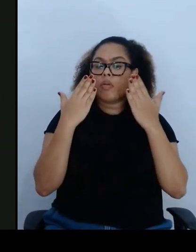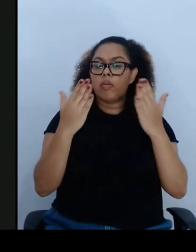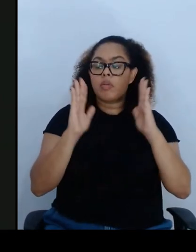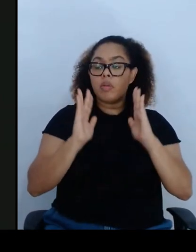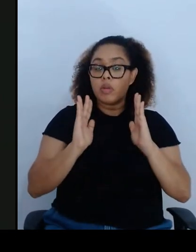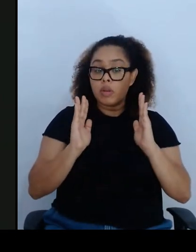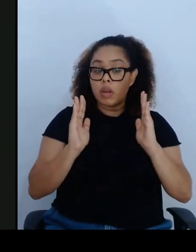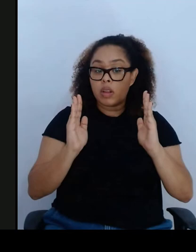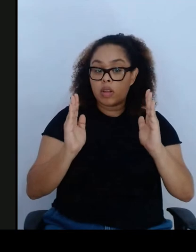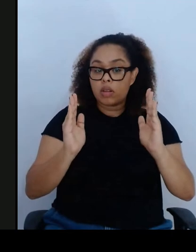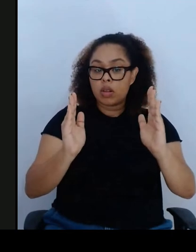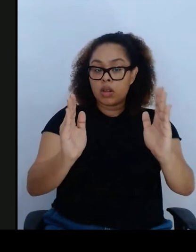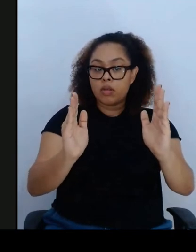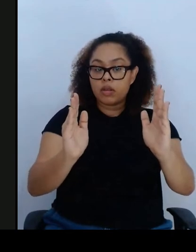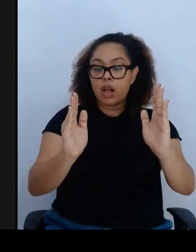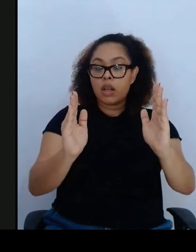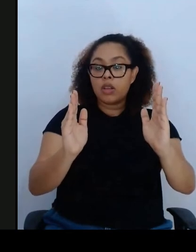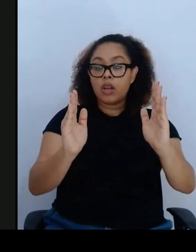em